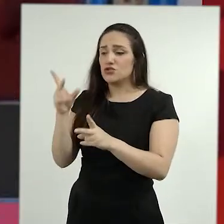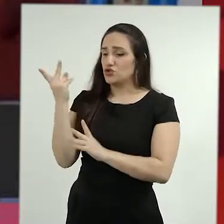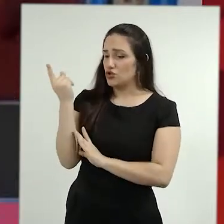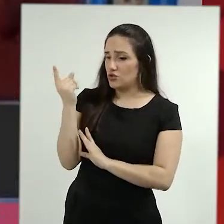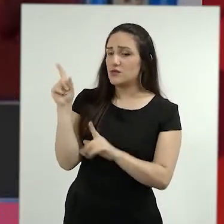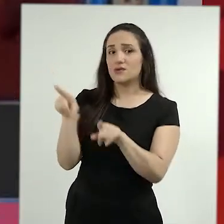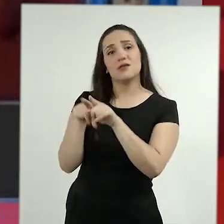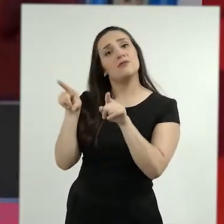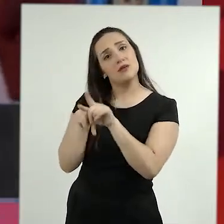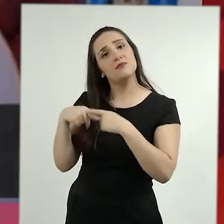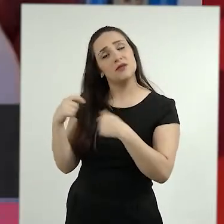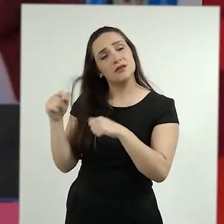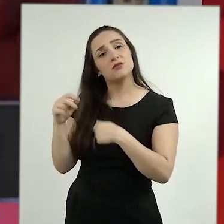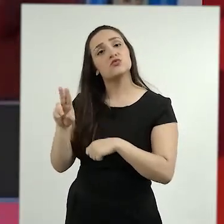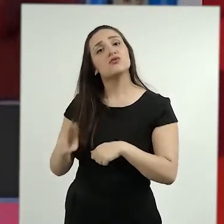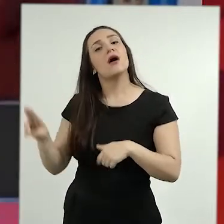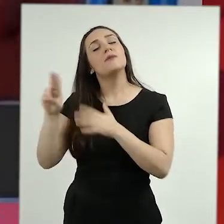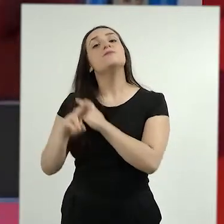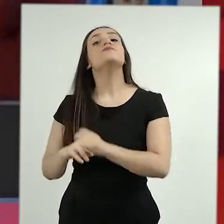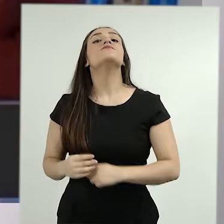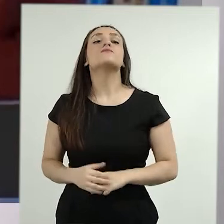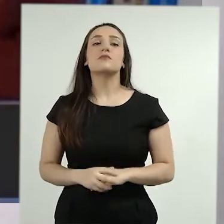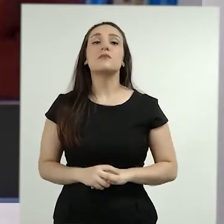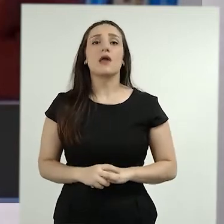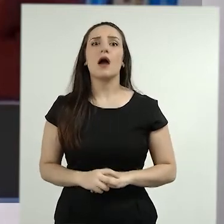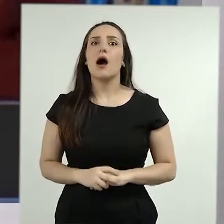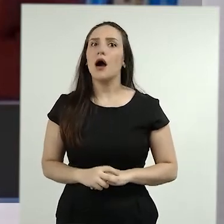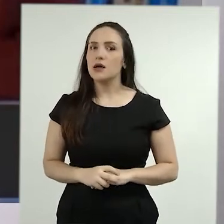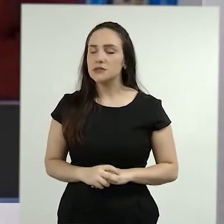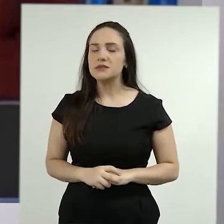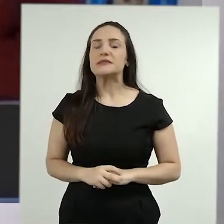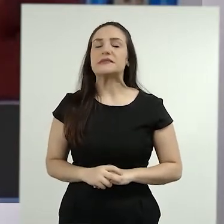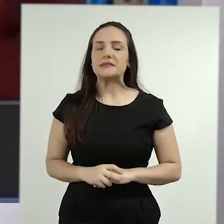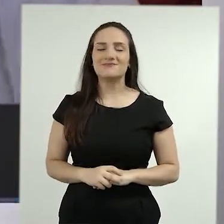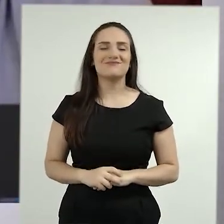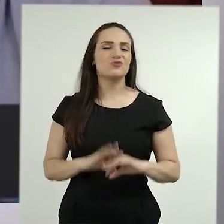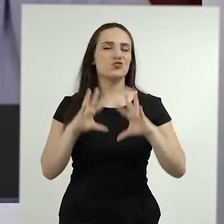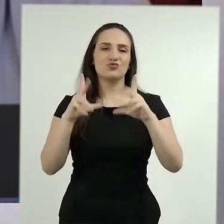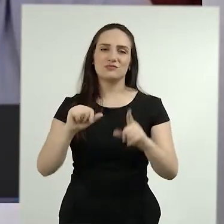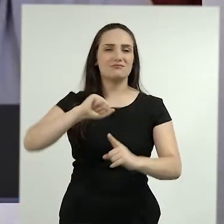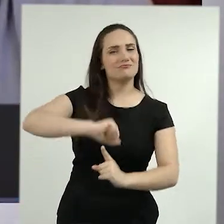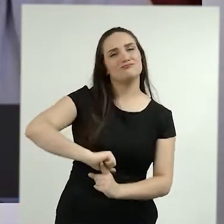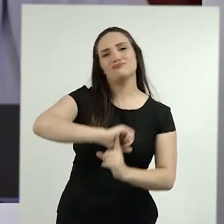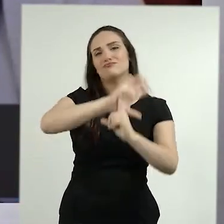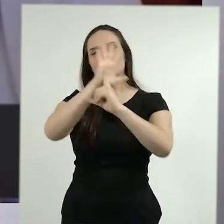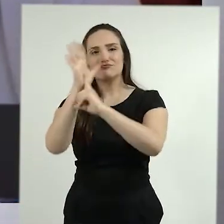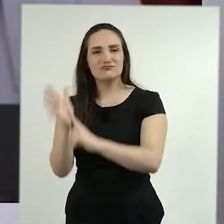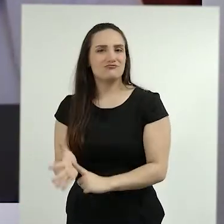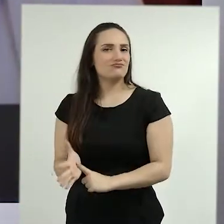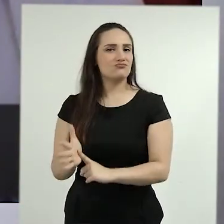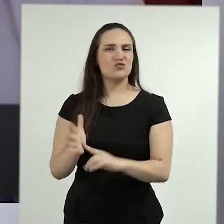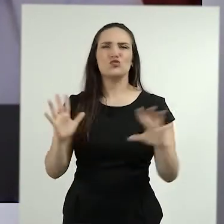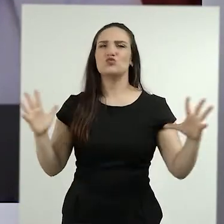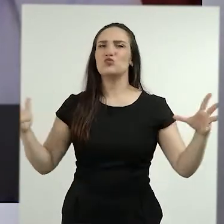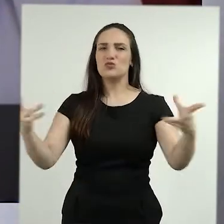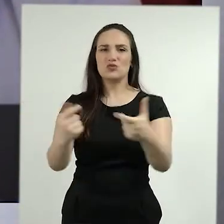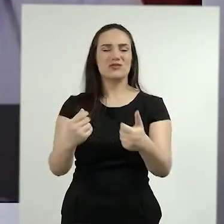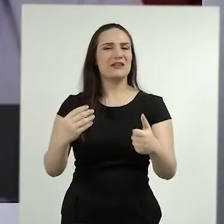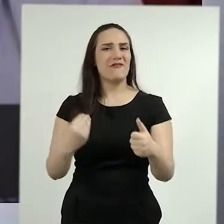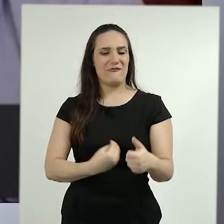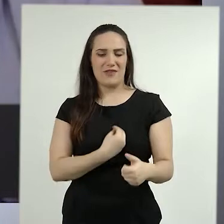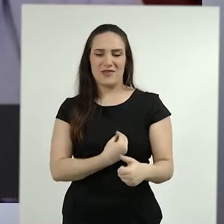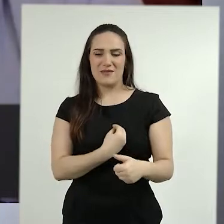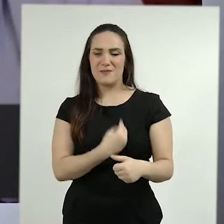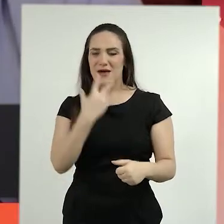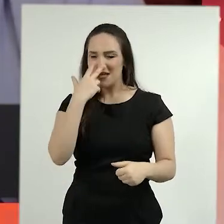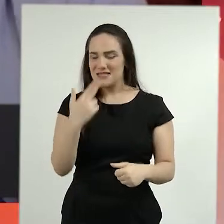precisam de financiamento para a execução. Todos os segmentos, de alguma forma, eles também foram impactados